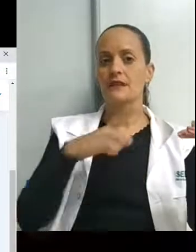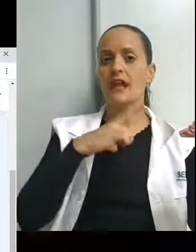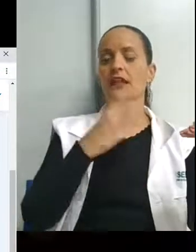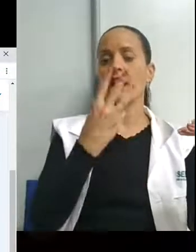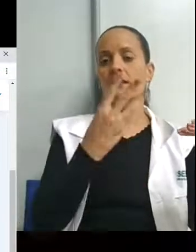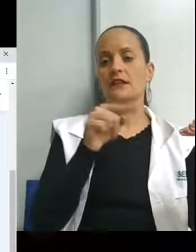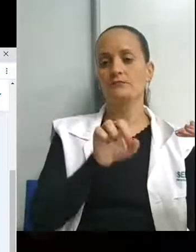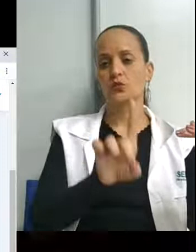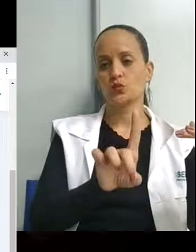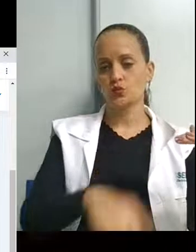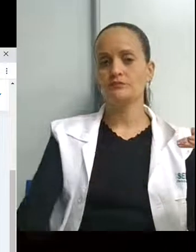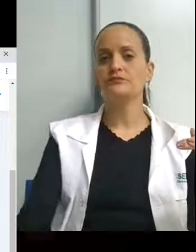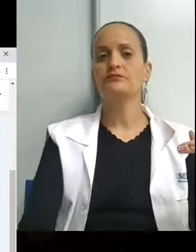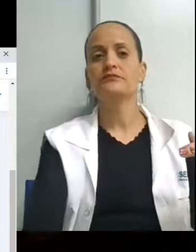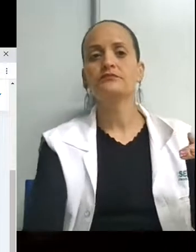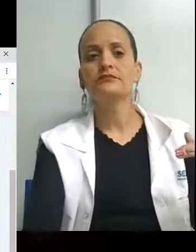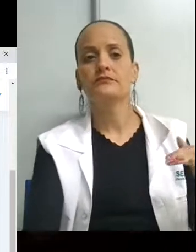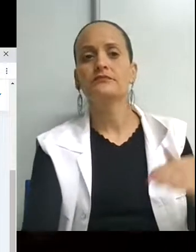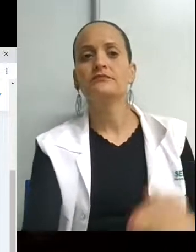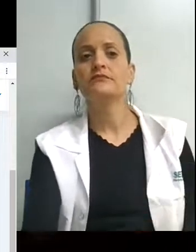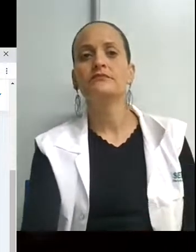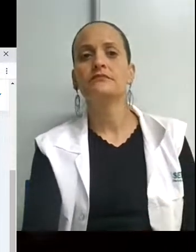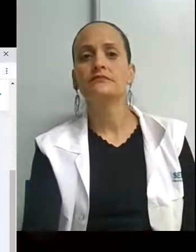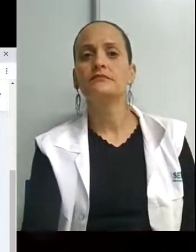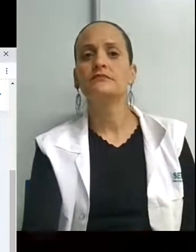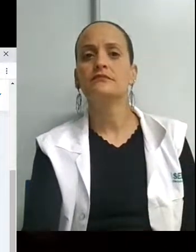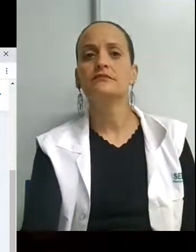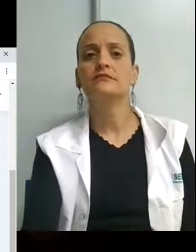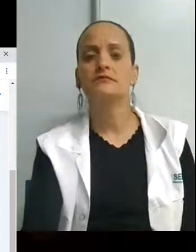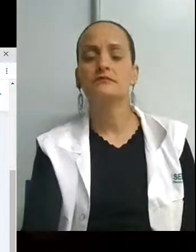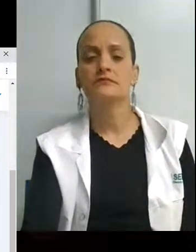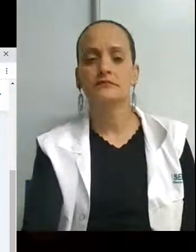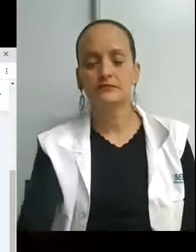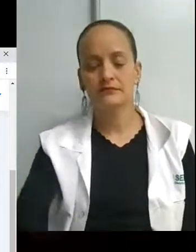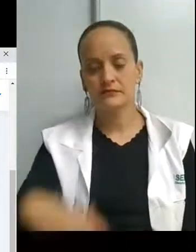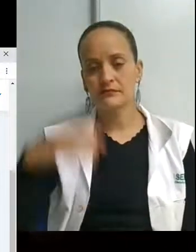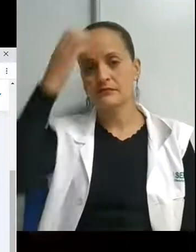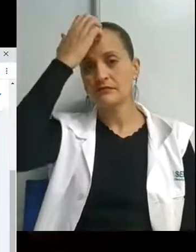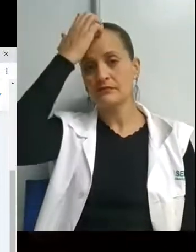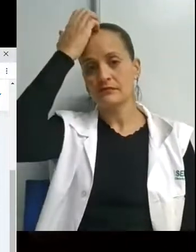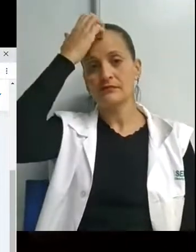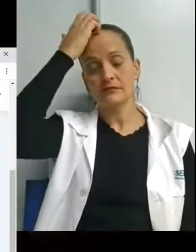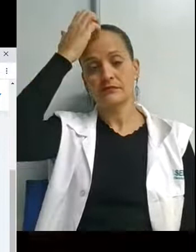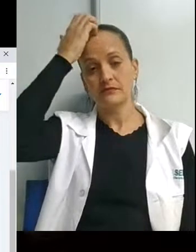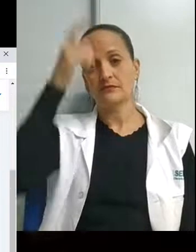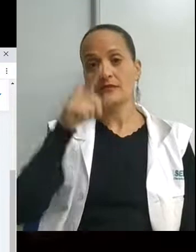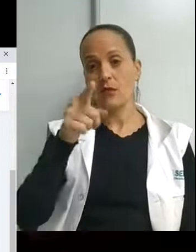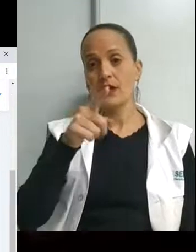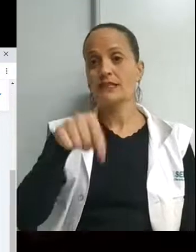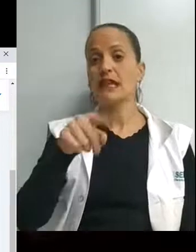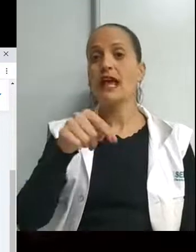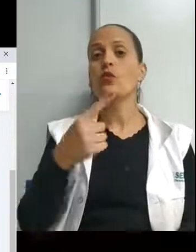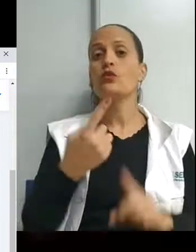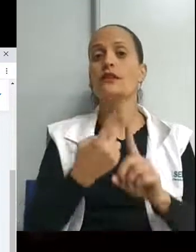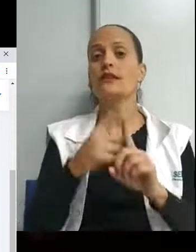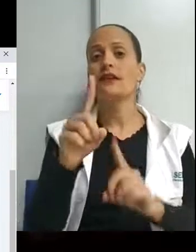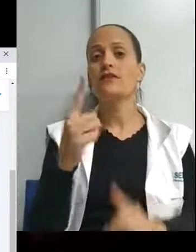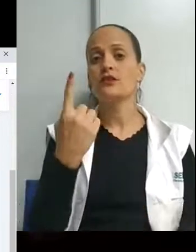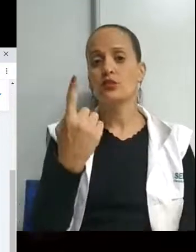aqui a gente quer saber agora é a SAP 3, né, que a gente está fazendo. Então, a primeira que a gente vai responder é essa aqui, ó, desafio